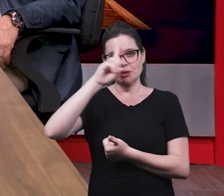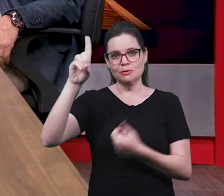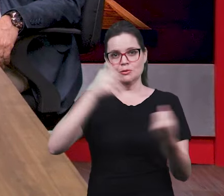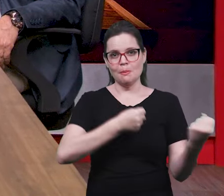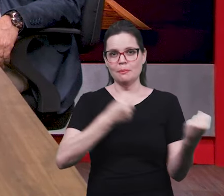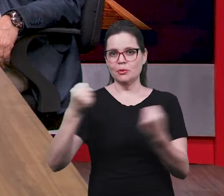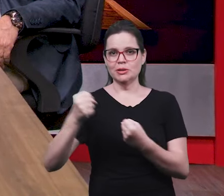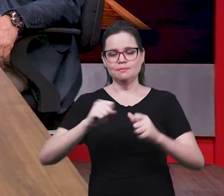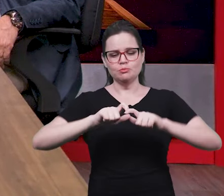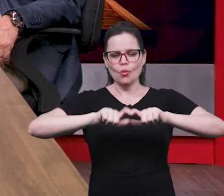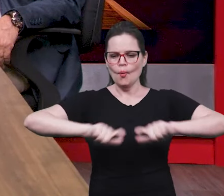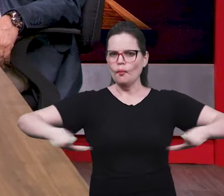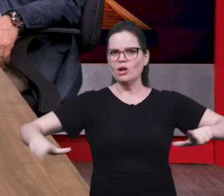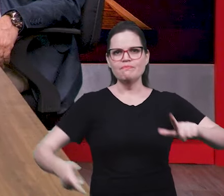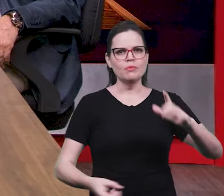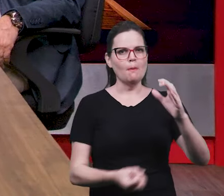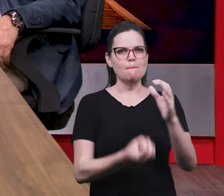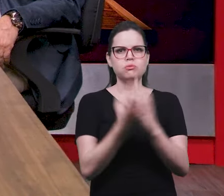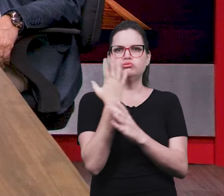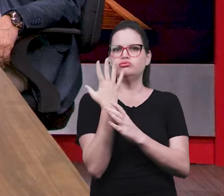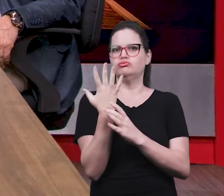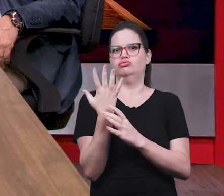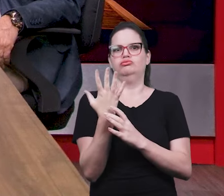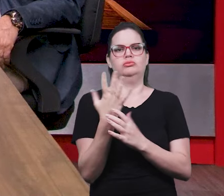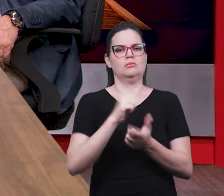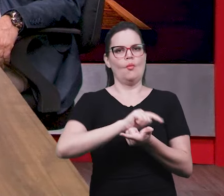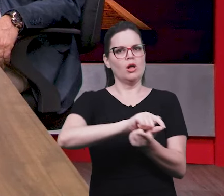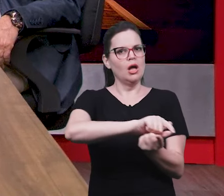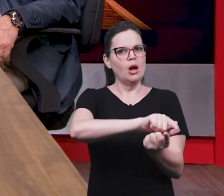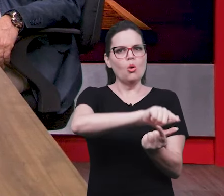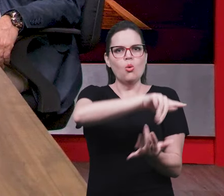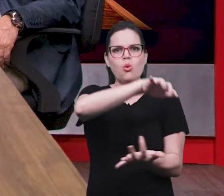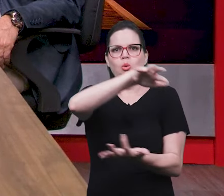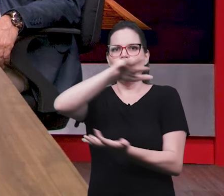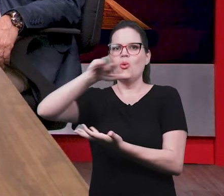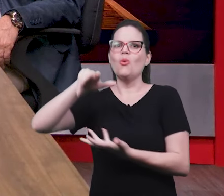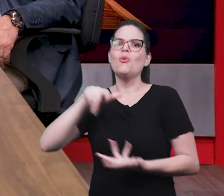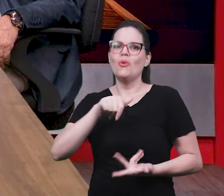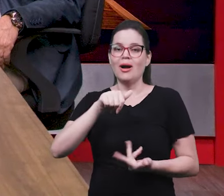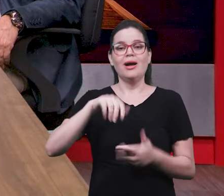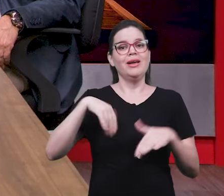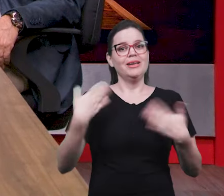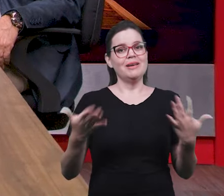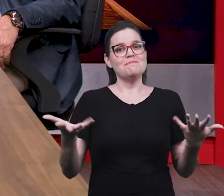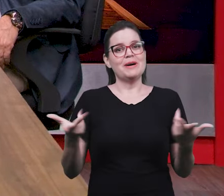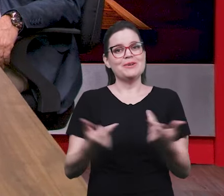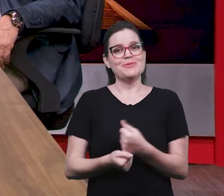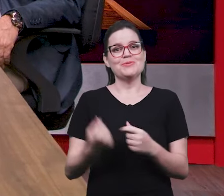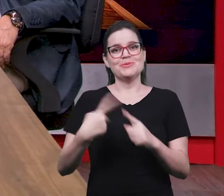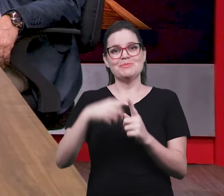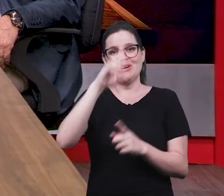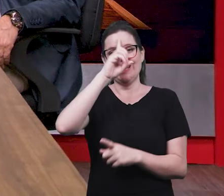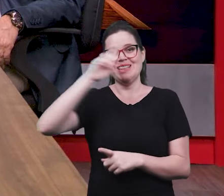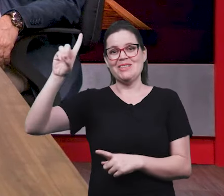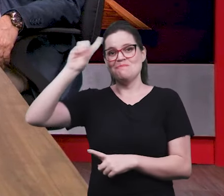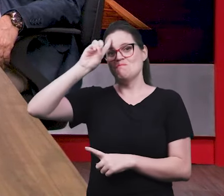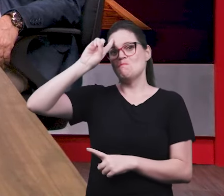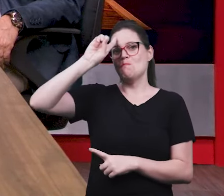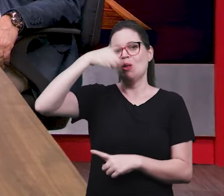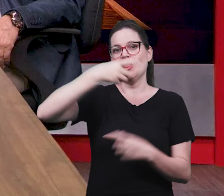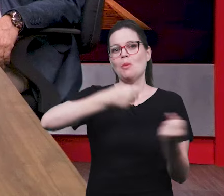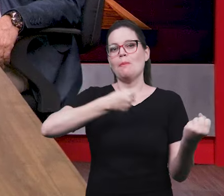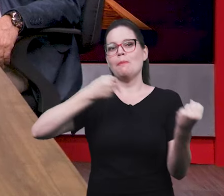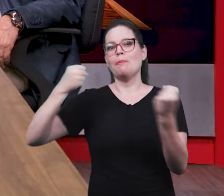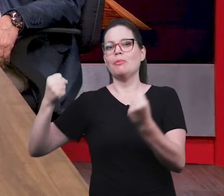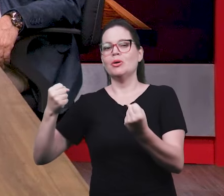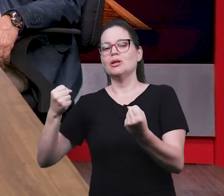está exatamente numa das coisas mais maravilhosas que Deus fez por nós, que foi mandar esse poder para estar entre nós. Por isso,